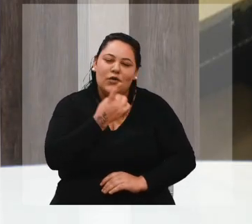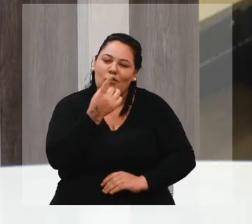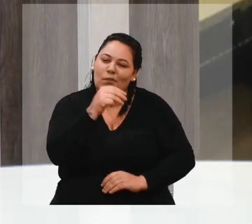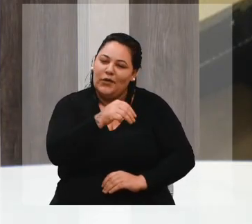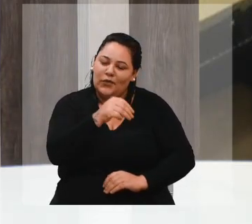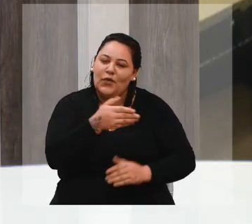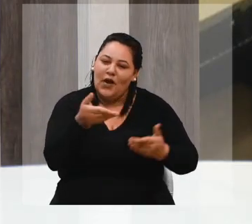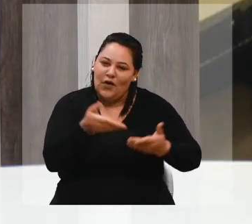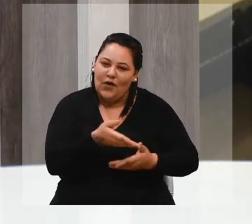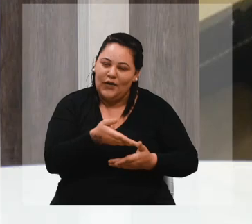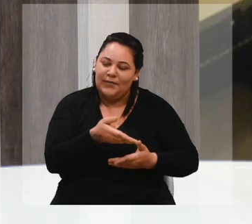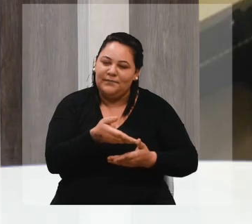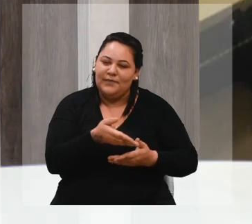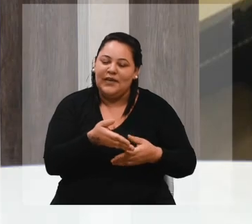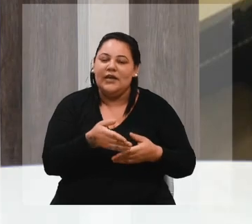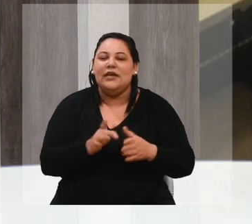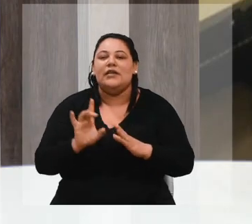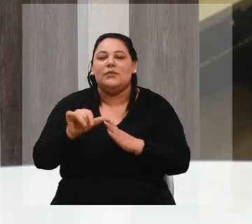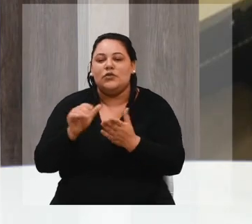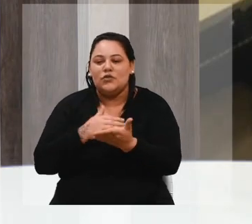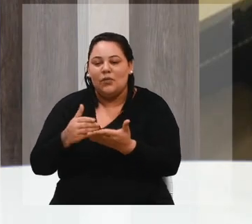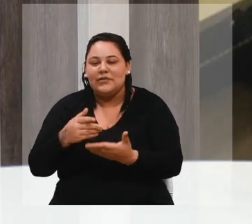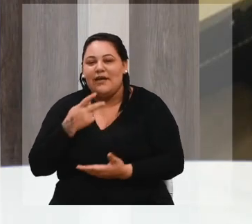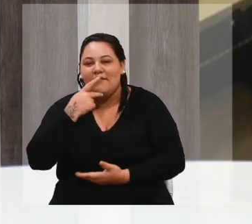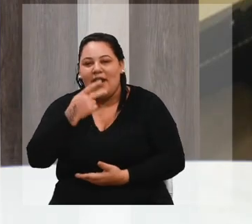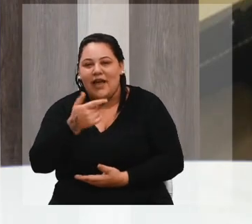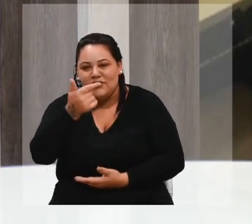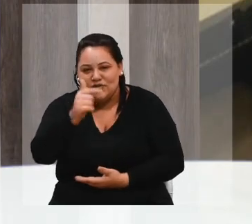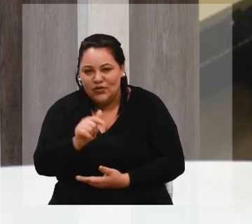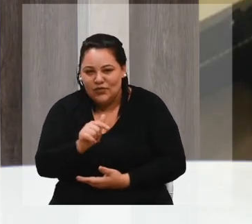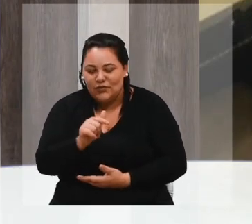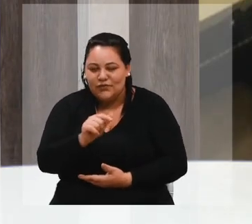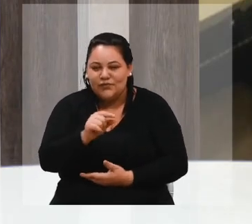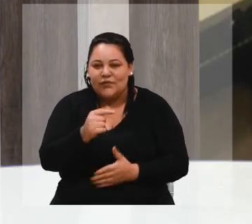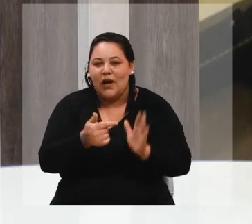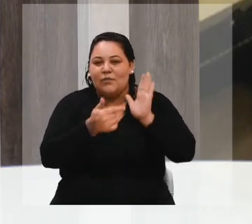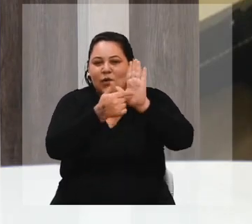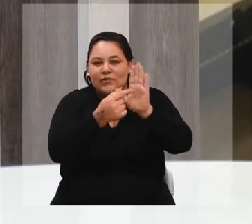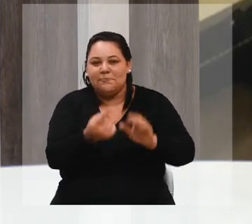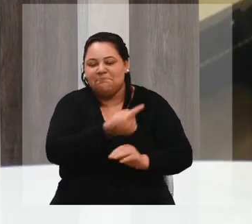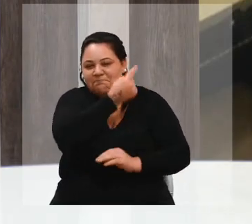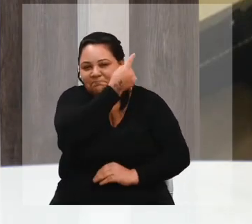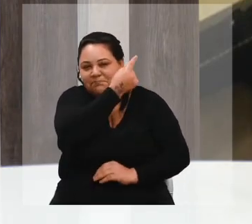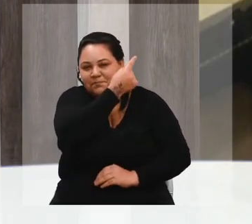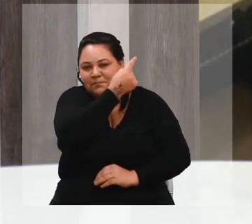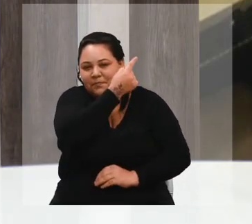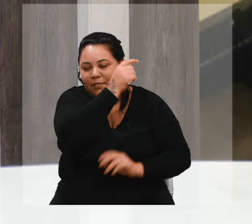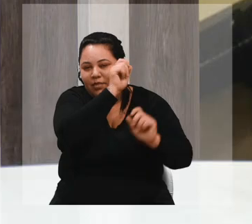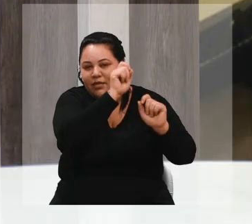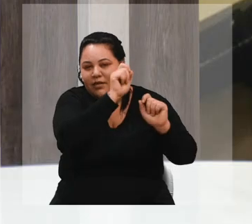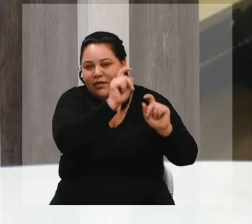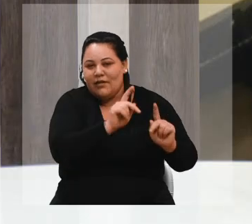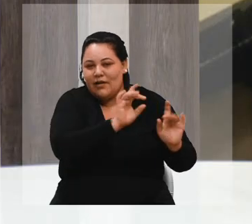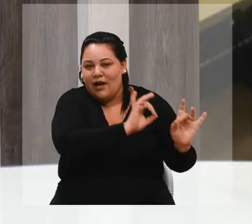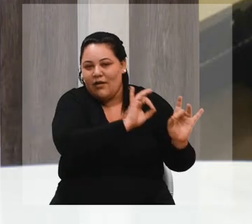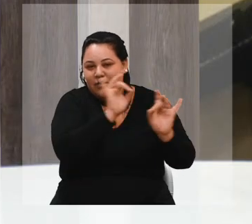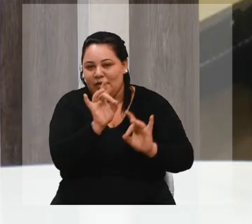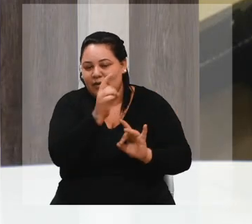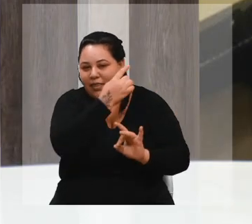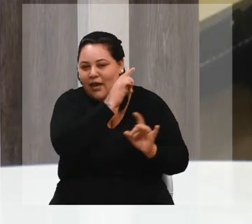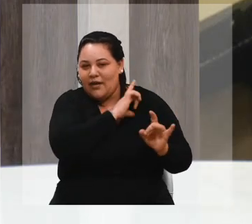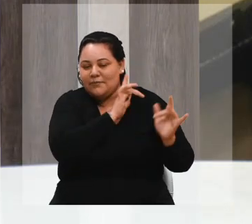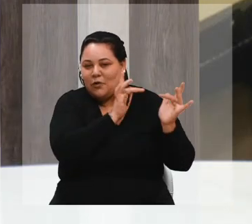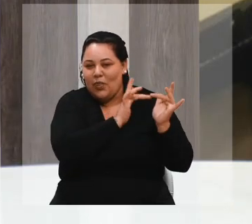de 1 minuto. E no que eu devolver a palavra, aparecerão na tela, para quem está nos acompanhando neste momento,